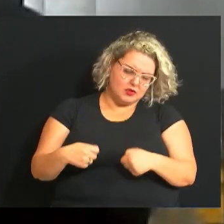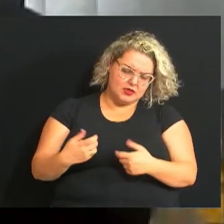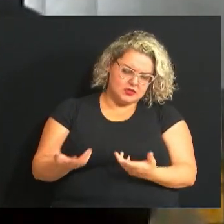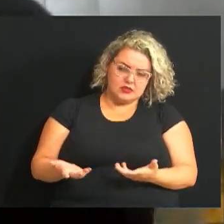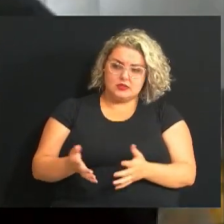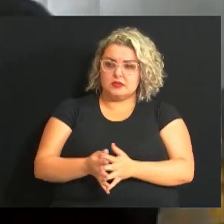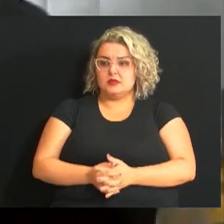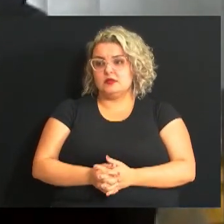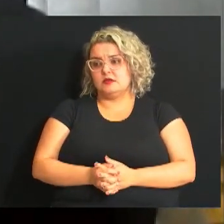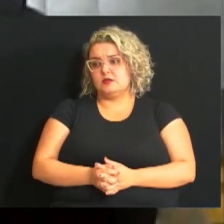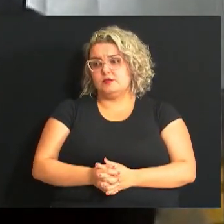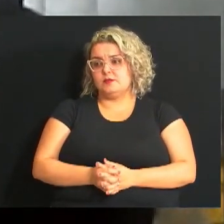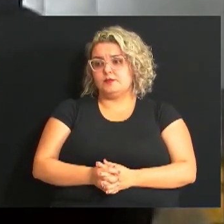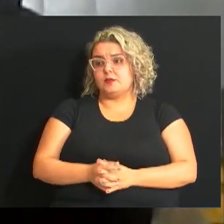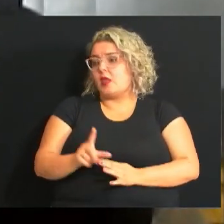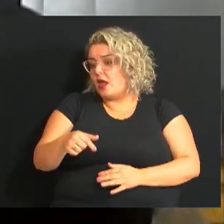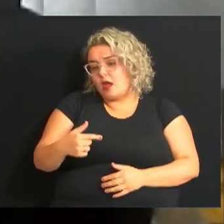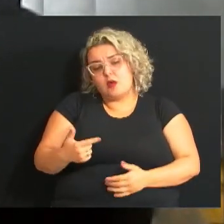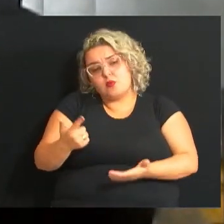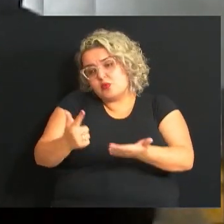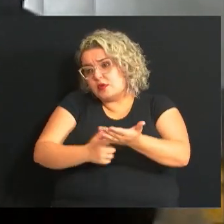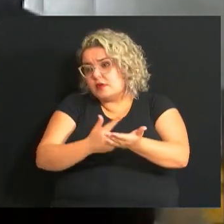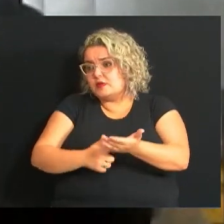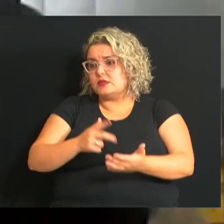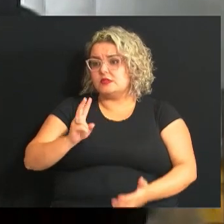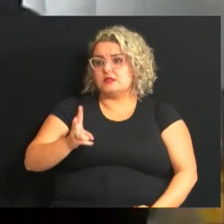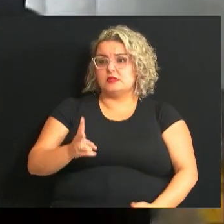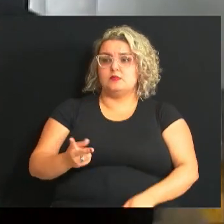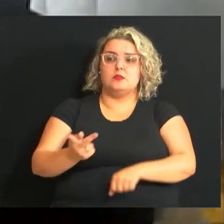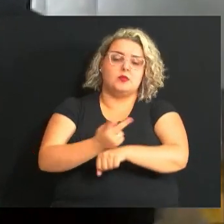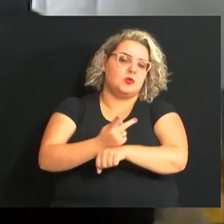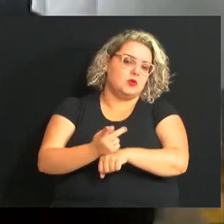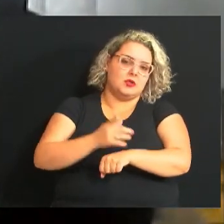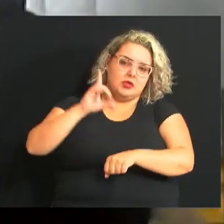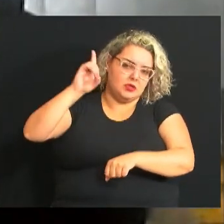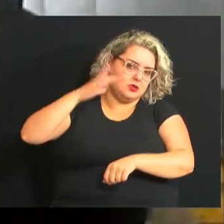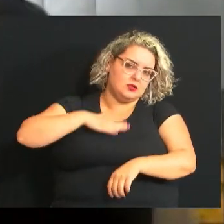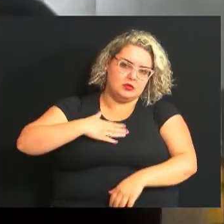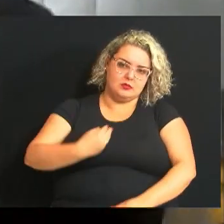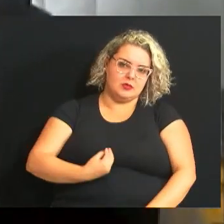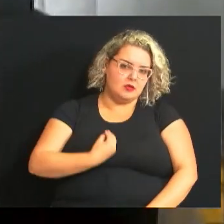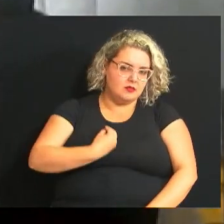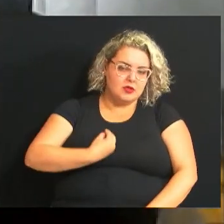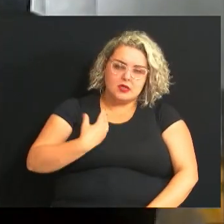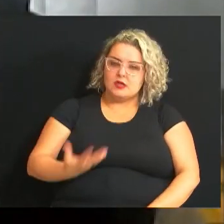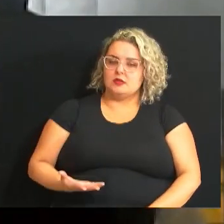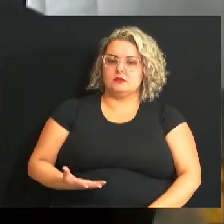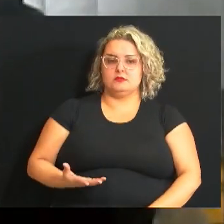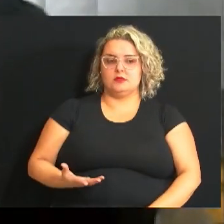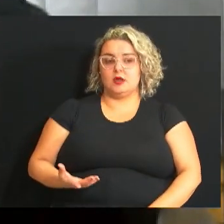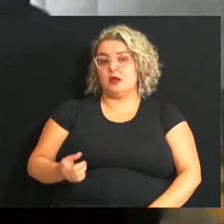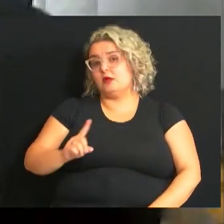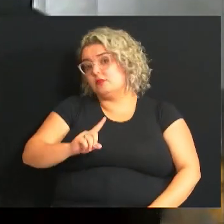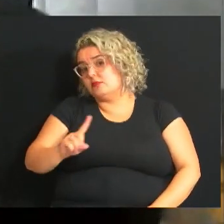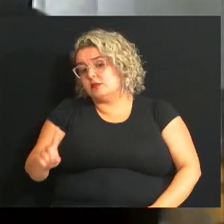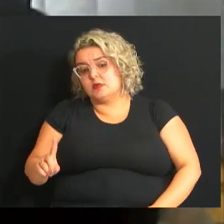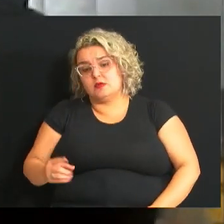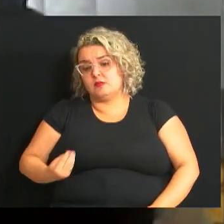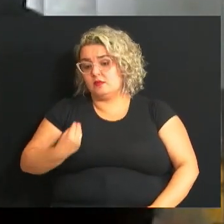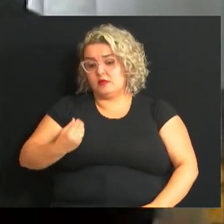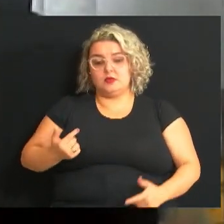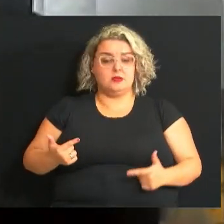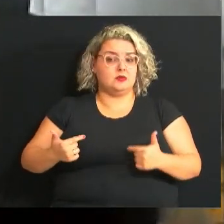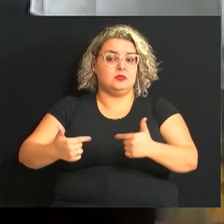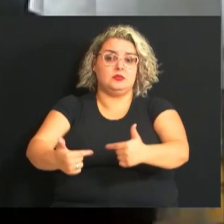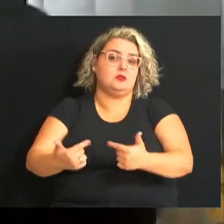É um livro que todas as vezes que eu procurei a Deus na minha vida, não necessariamente eu estava passando por lutas, né? Lutas nós